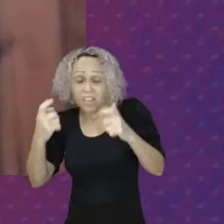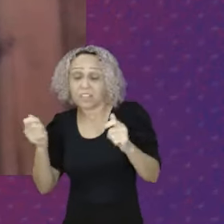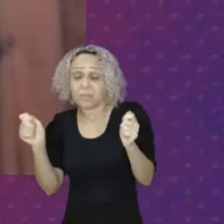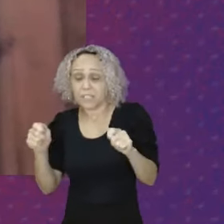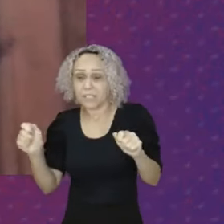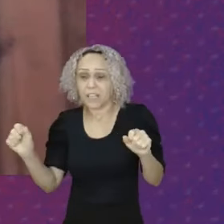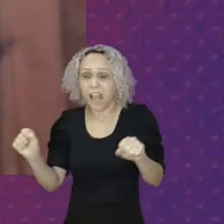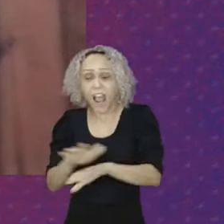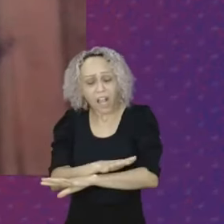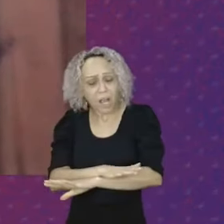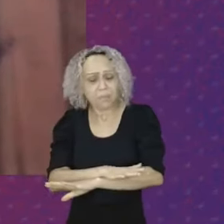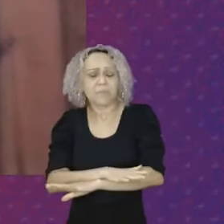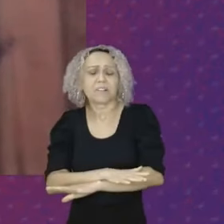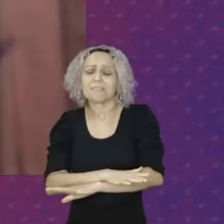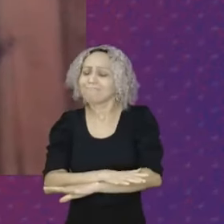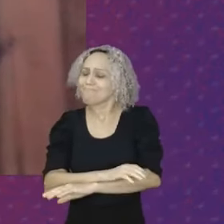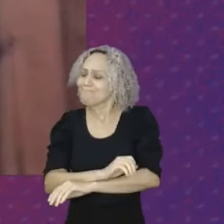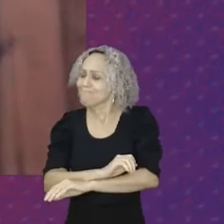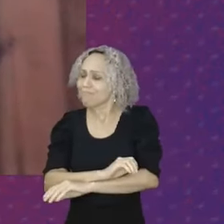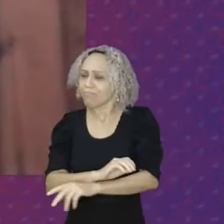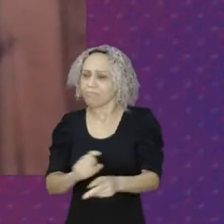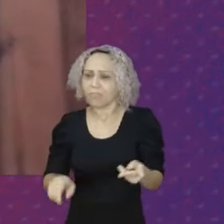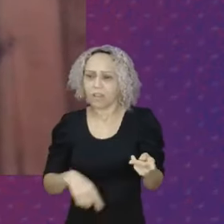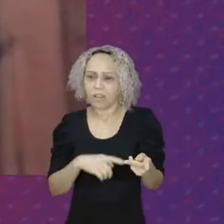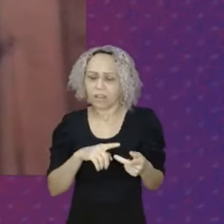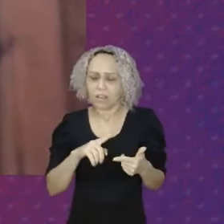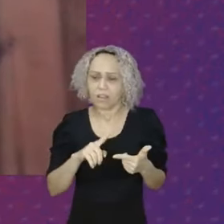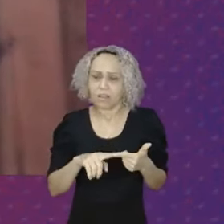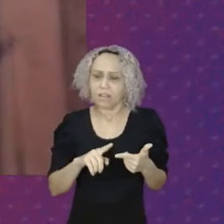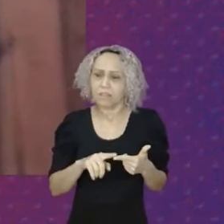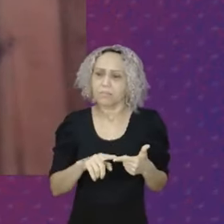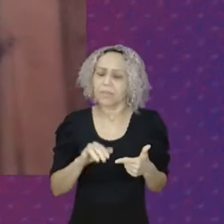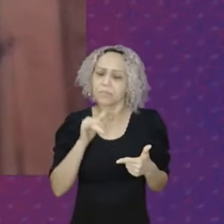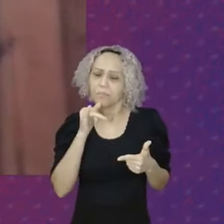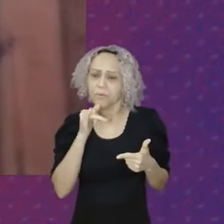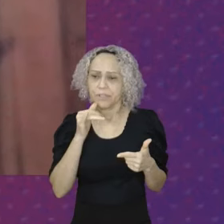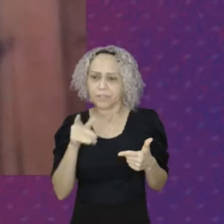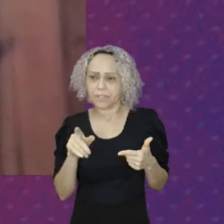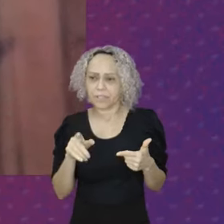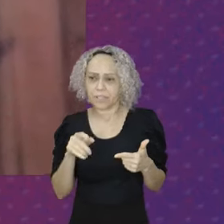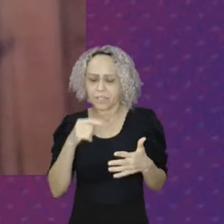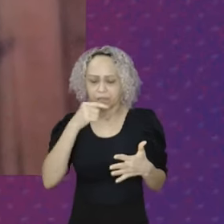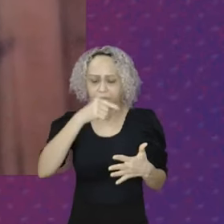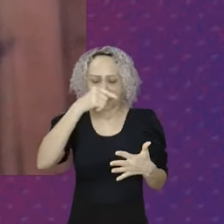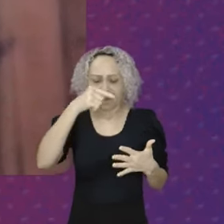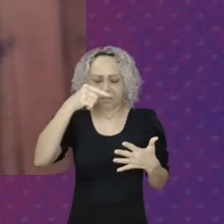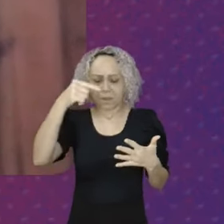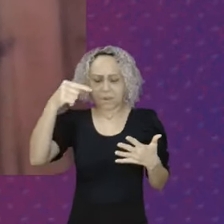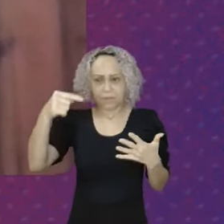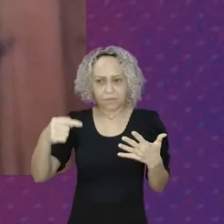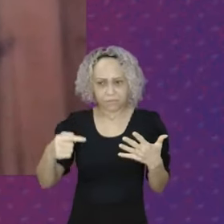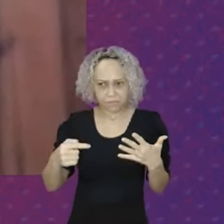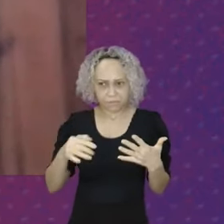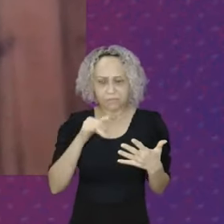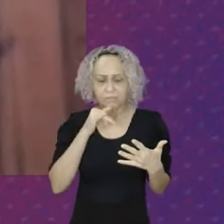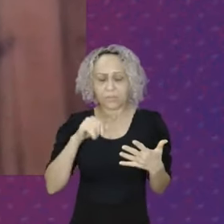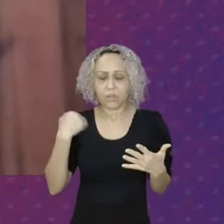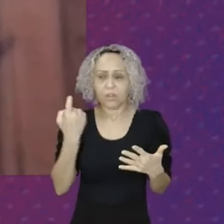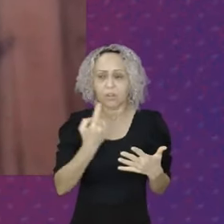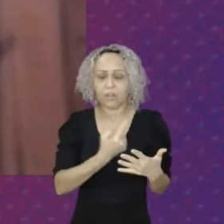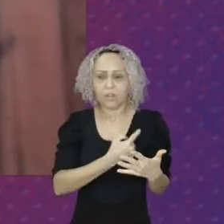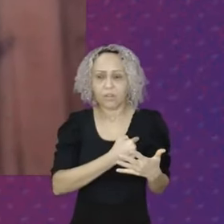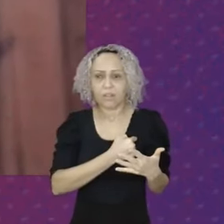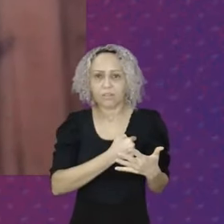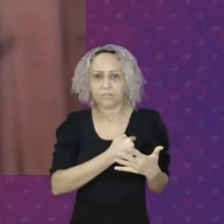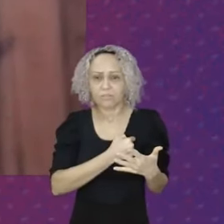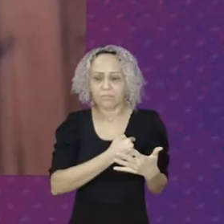né mas eu acho que é bem mais longo então eu não vou ler tudo mas eu vou dizer assim o então nós é é